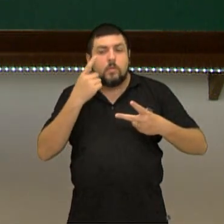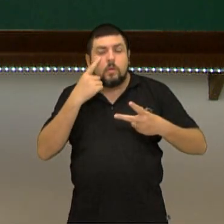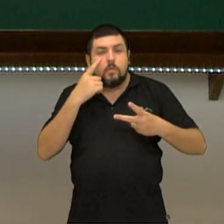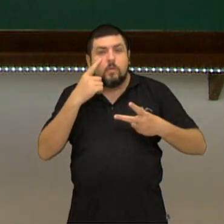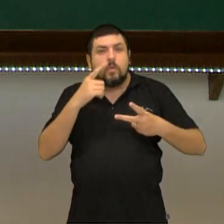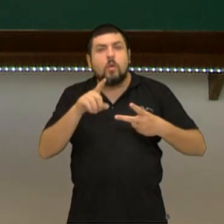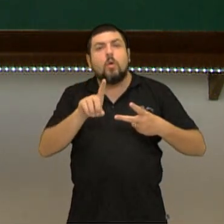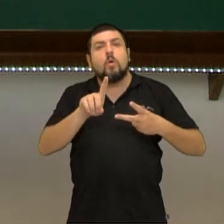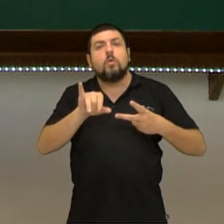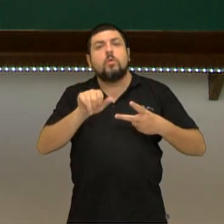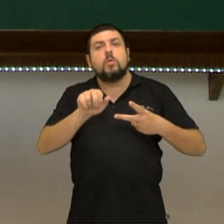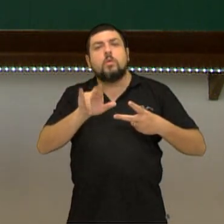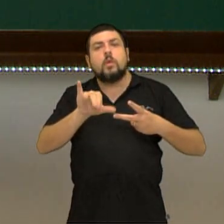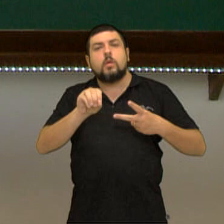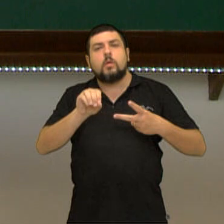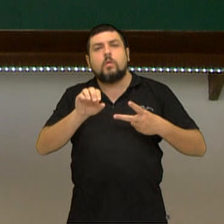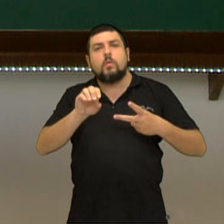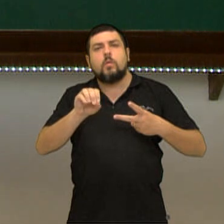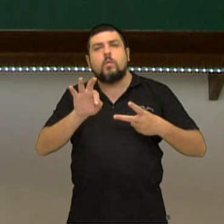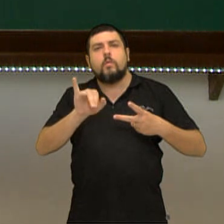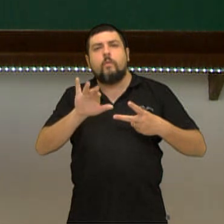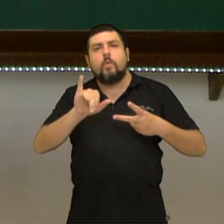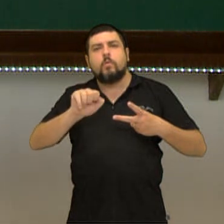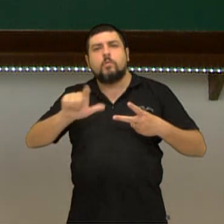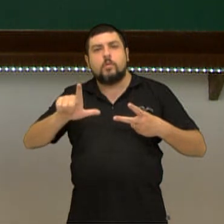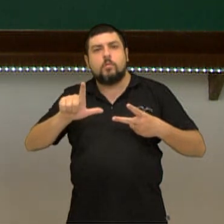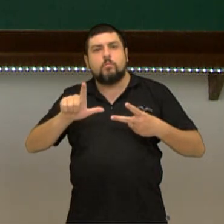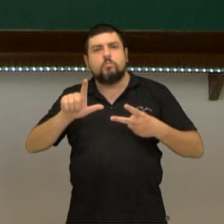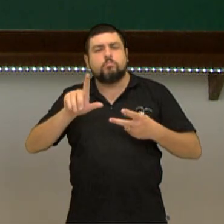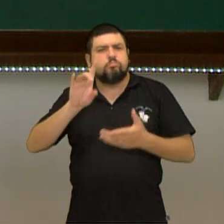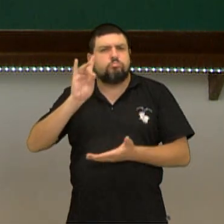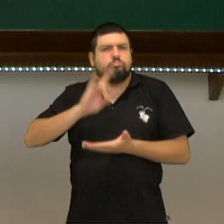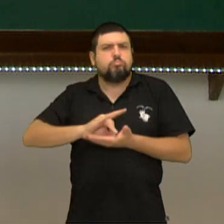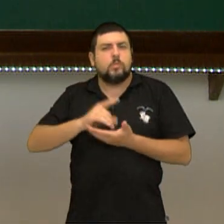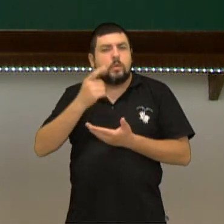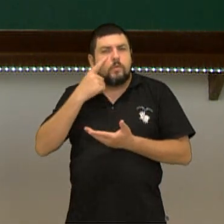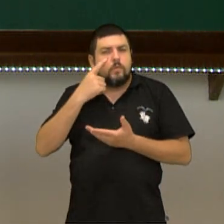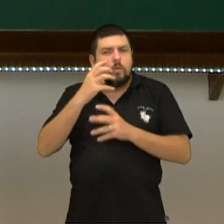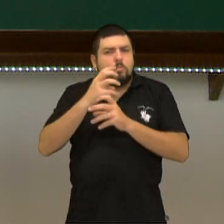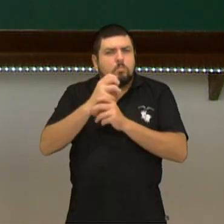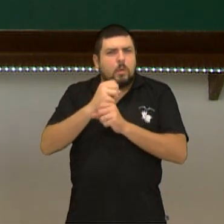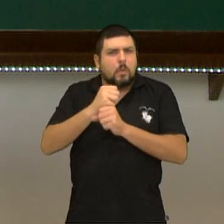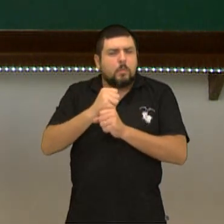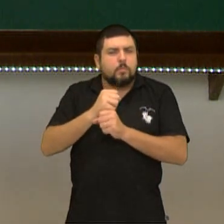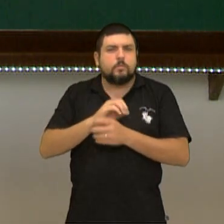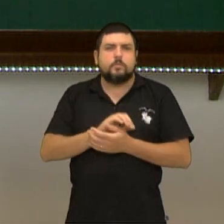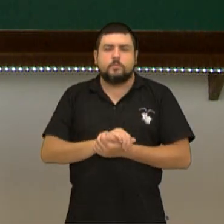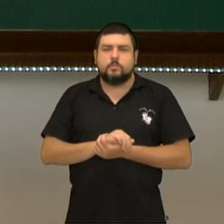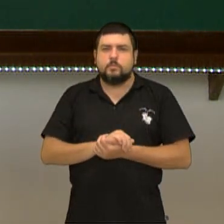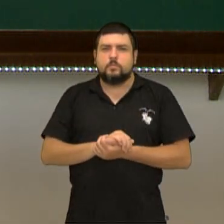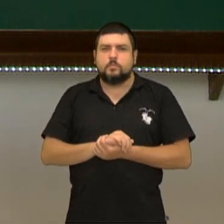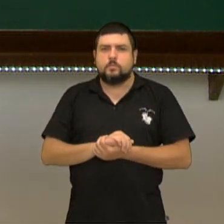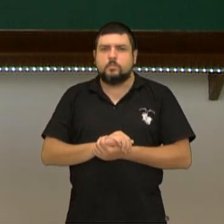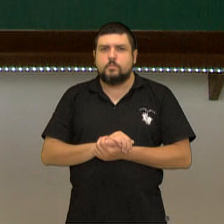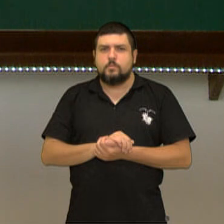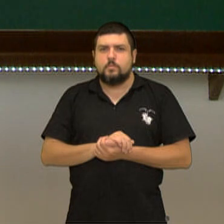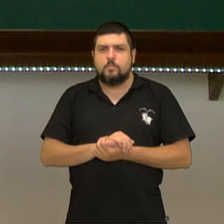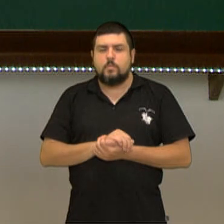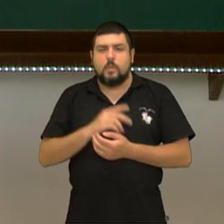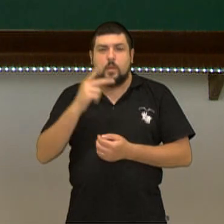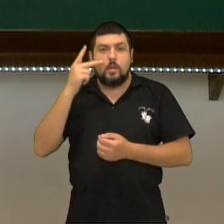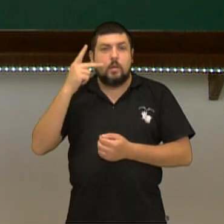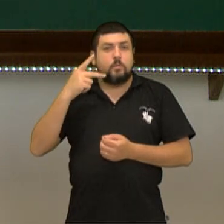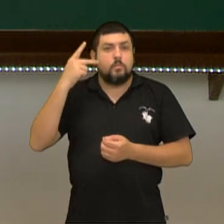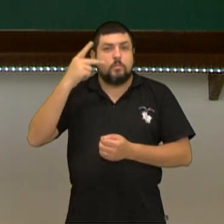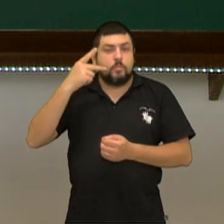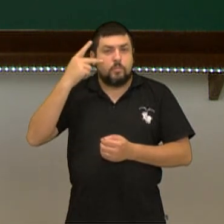Hoje você até consegue, né? Mas pouca gente participa efetivamente desse processo todo. Tá? A liberdade política, então, está